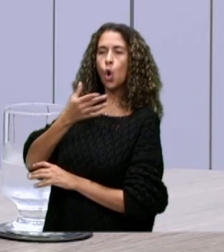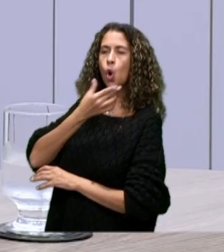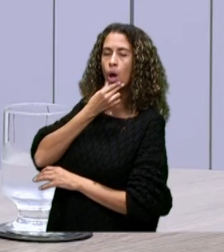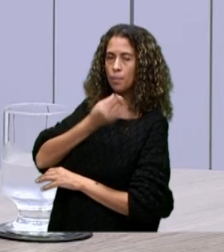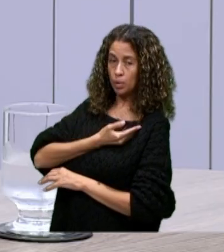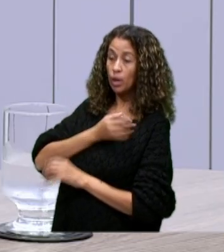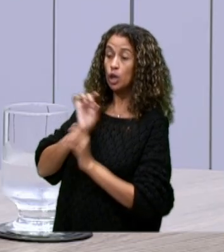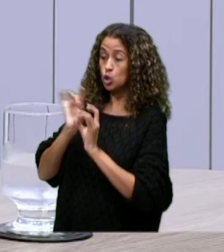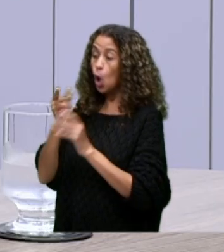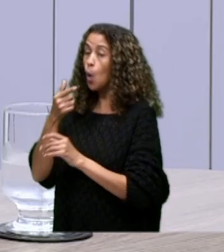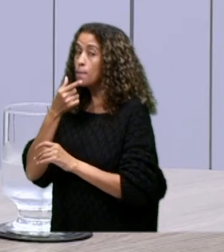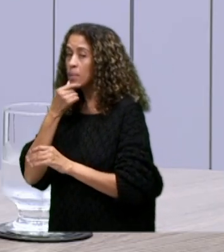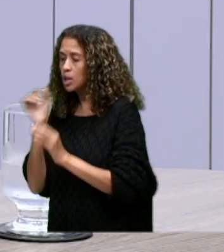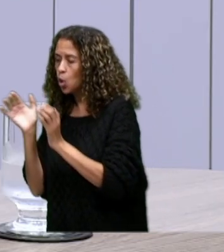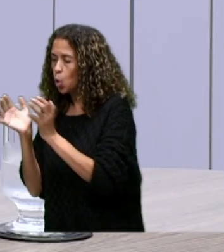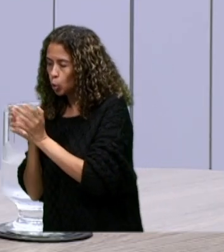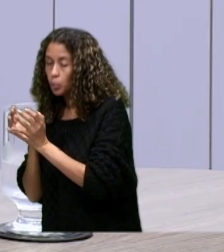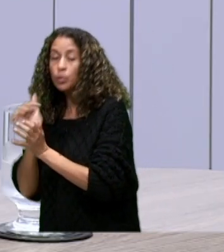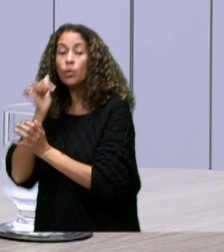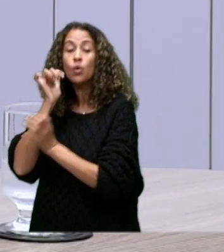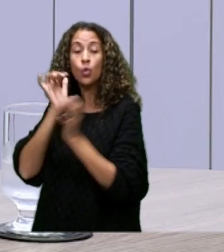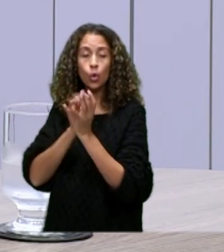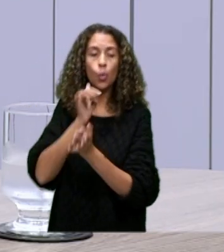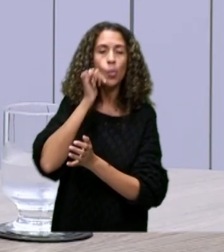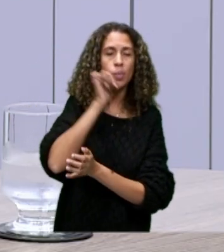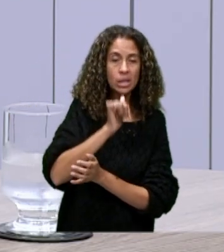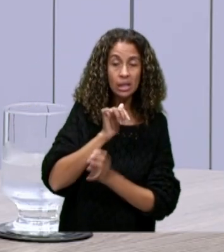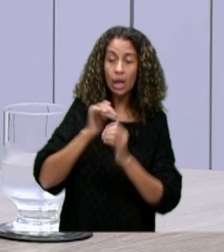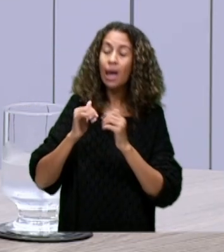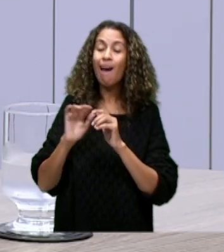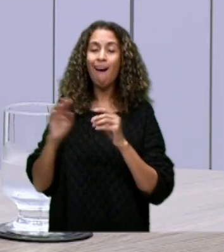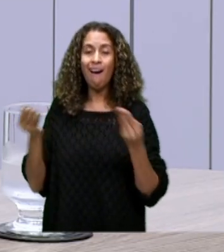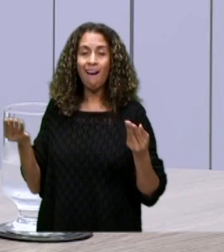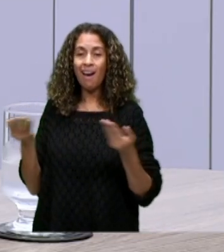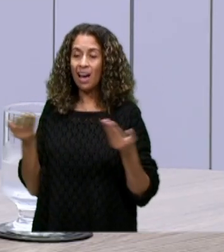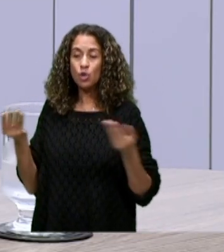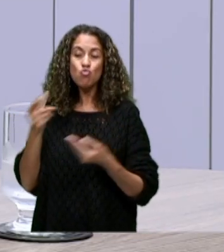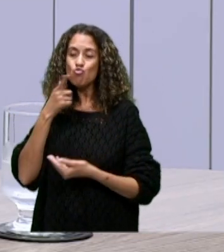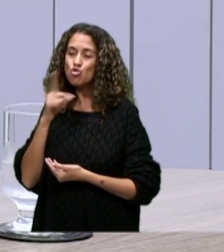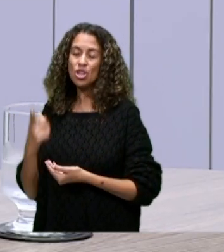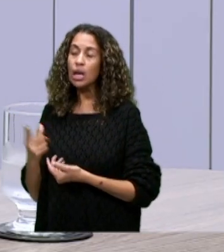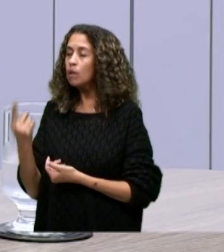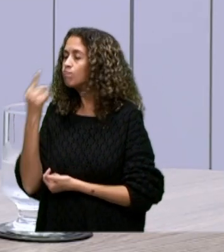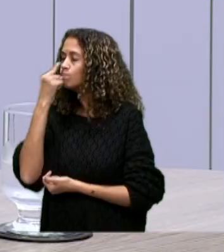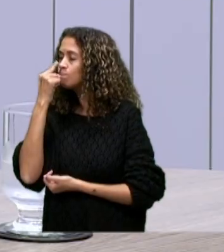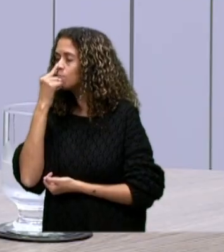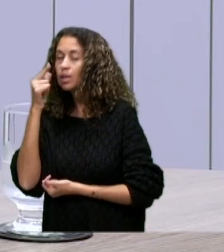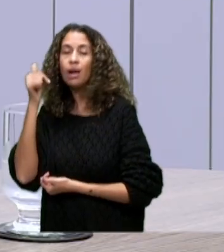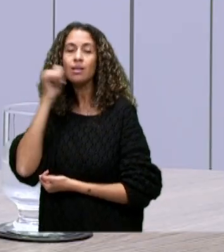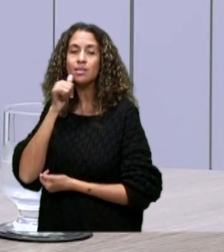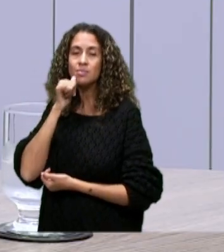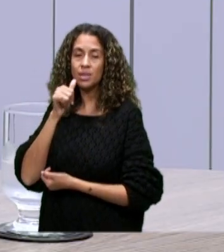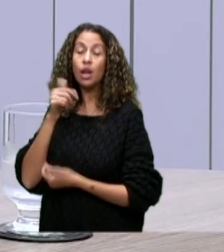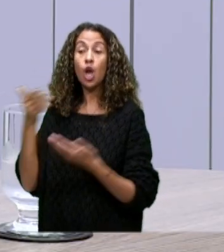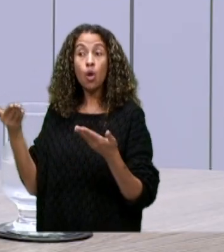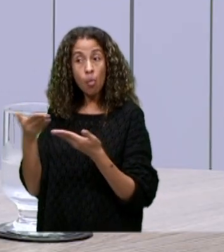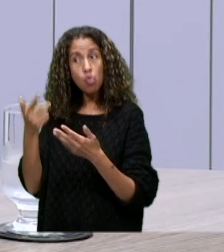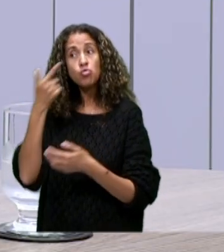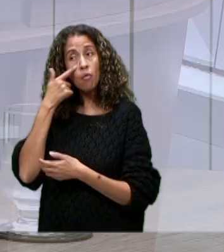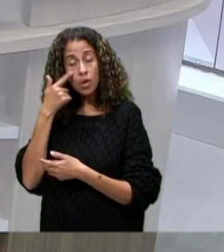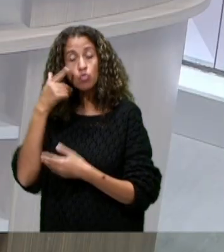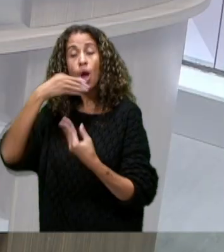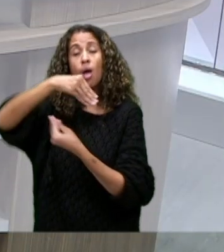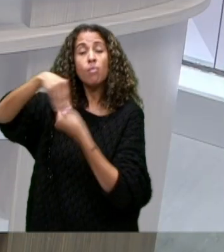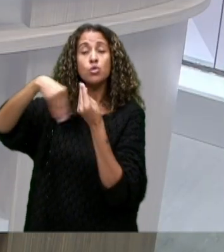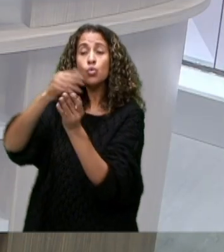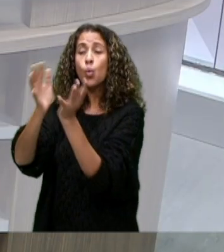sempre amigos, todos meninos. Não tinha meninas como amigas tão próximas quanto eu descrevo. E eu vejo isso hoje acontecendo.